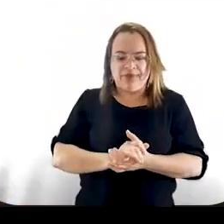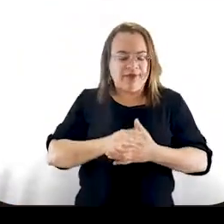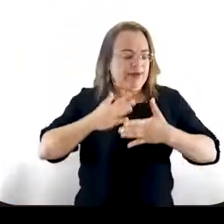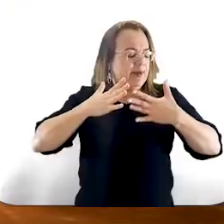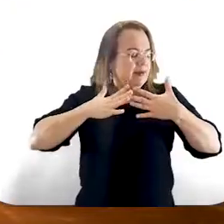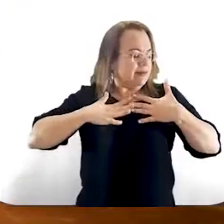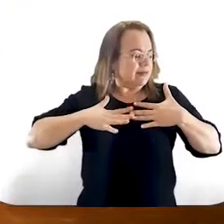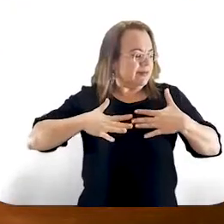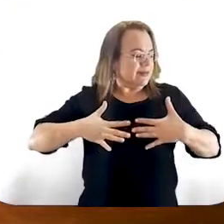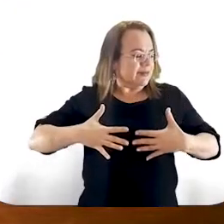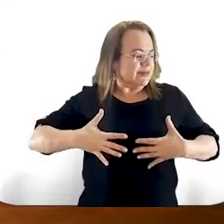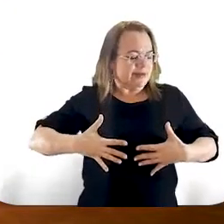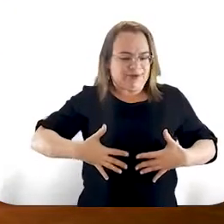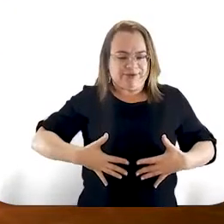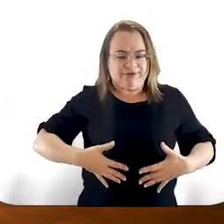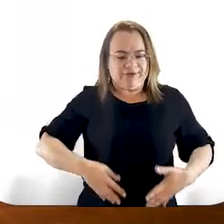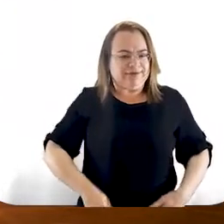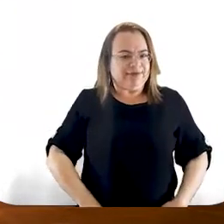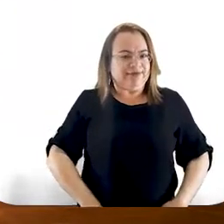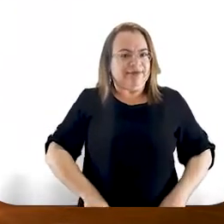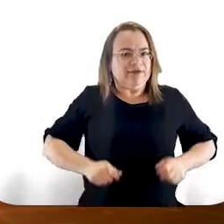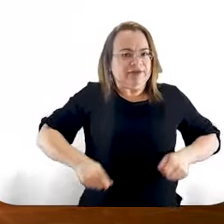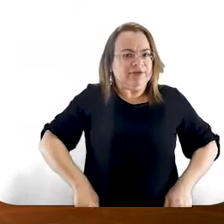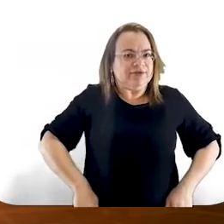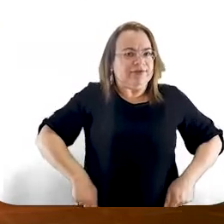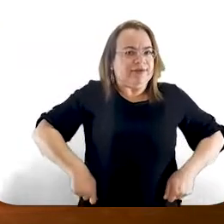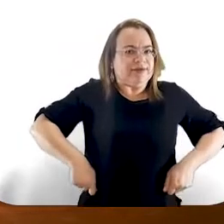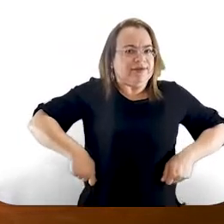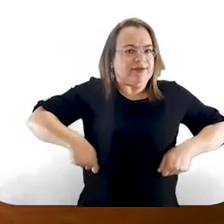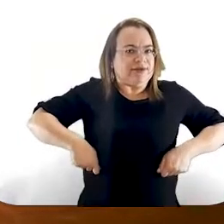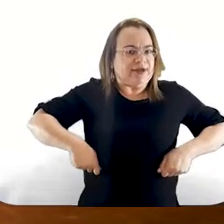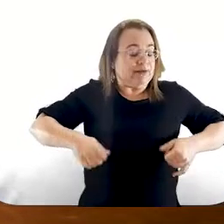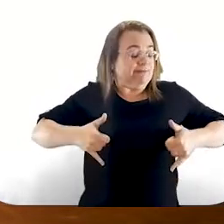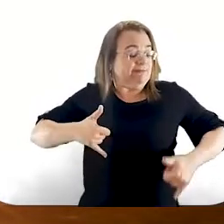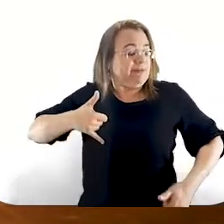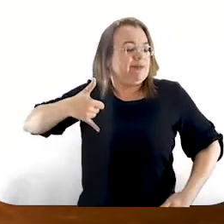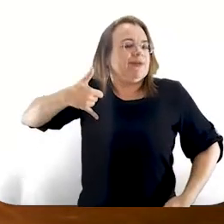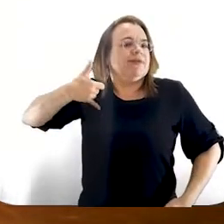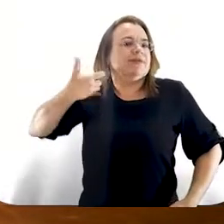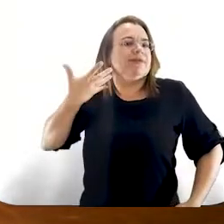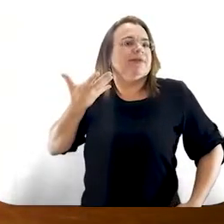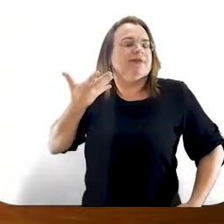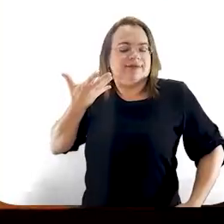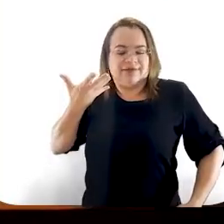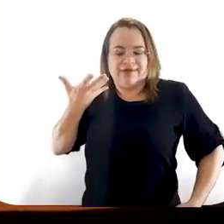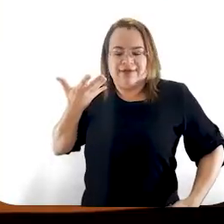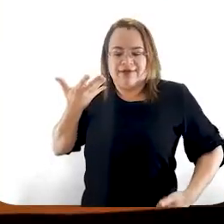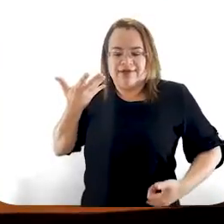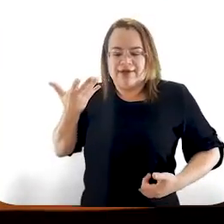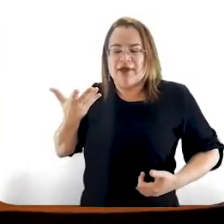vestiu lá suas ceroulas e, todo vaidoso, pediu que começassem